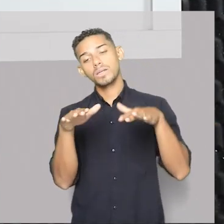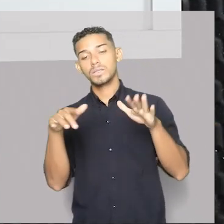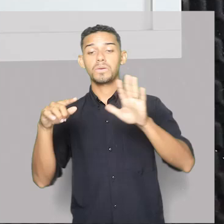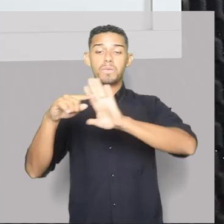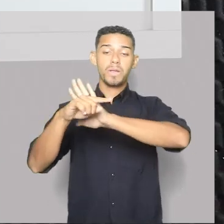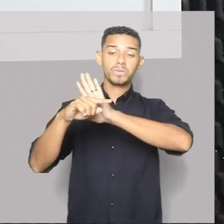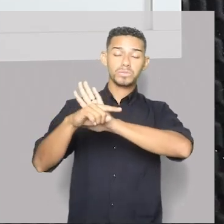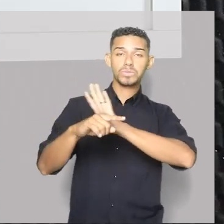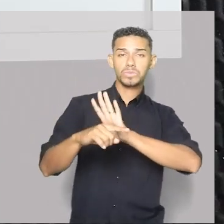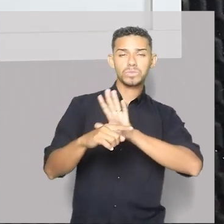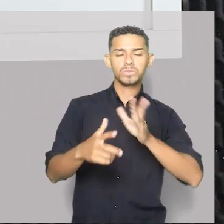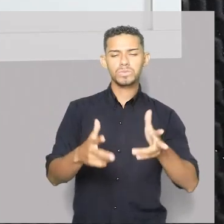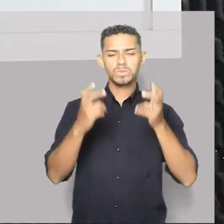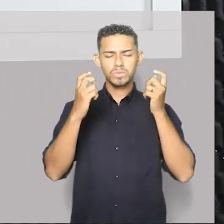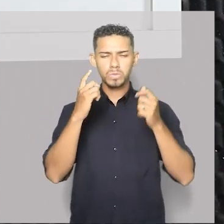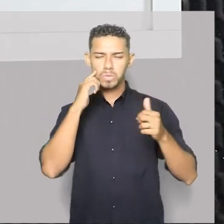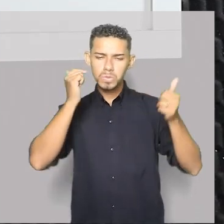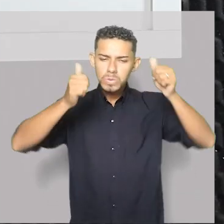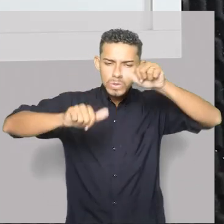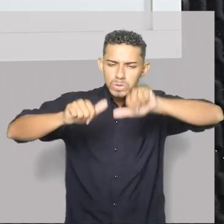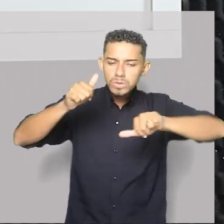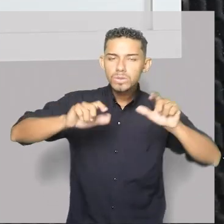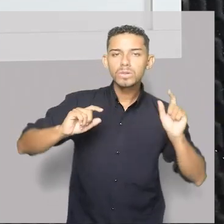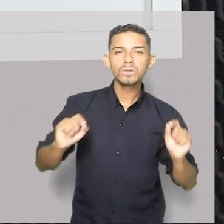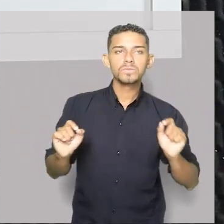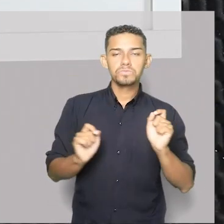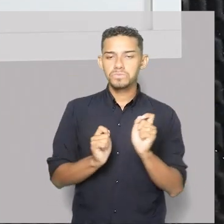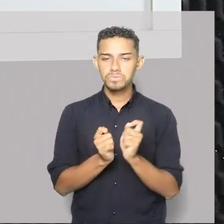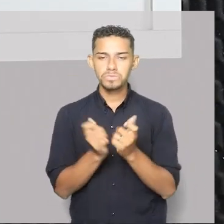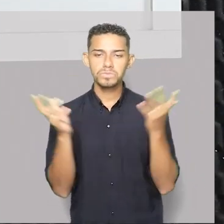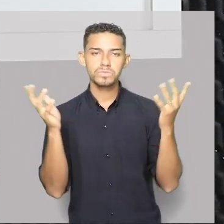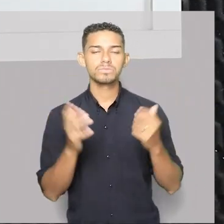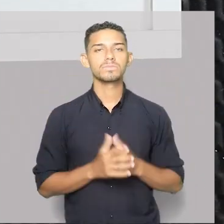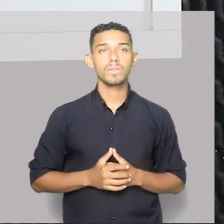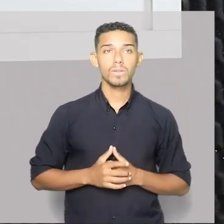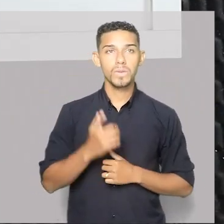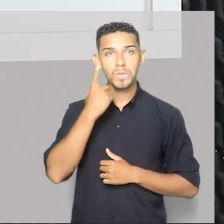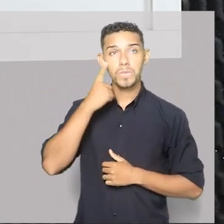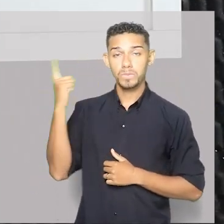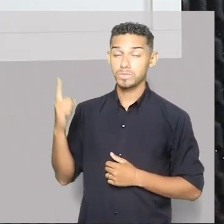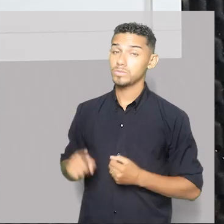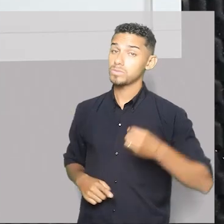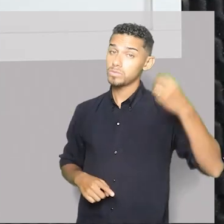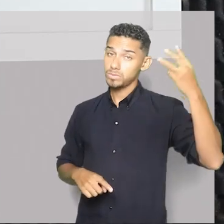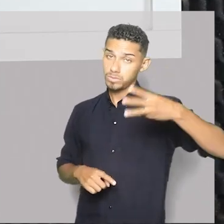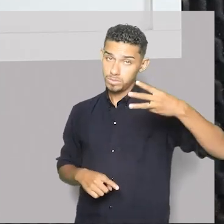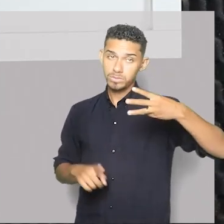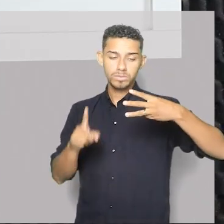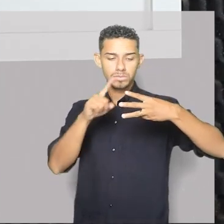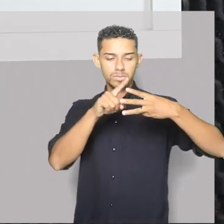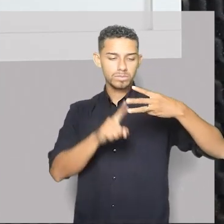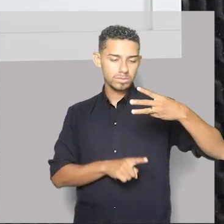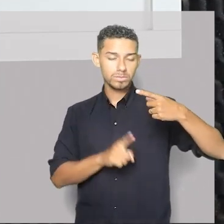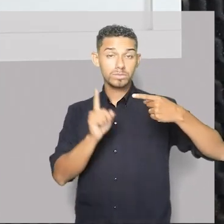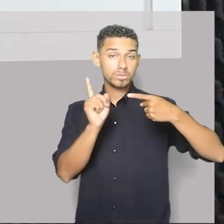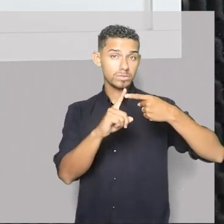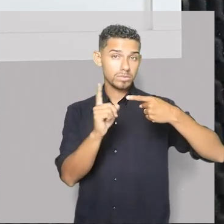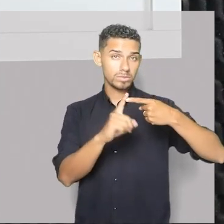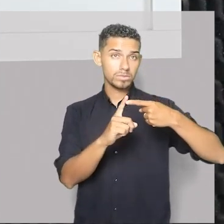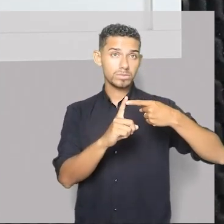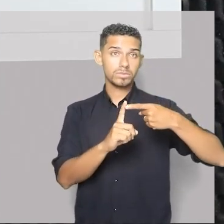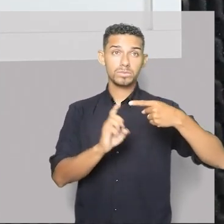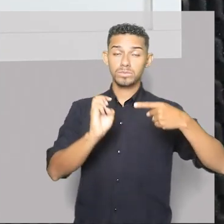que você interprete, né, o que ela formou. Então, eu coloquei aqui para vocês. Nós temos 3 tipos de grupos. Grupos